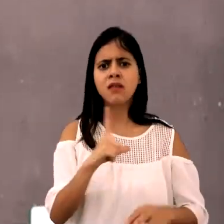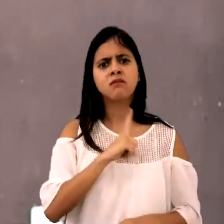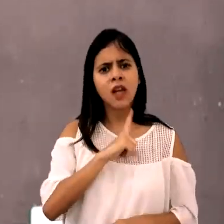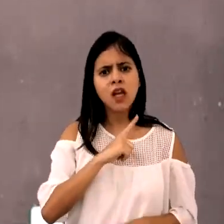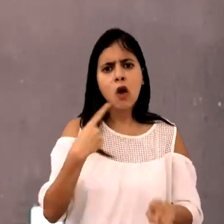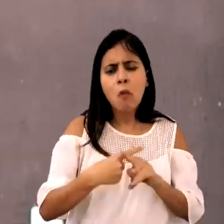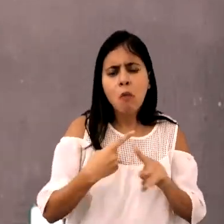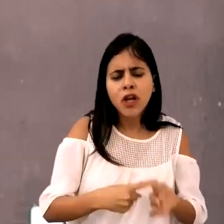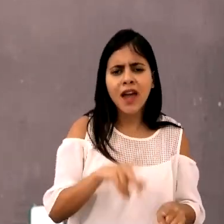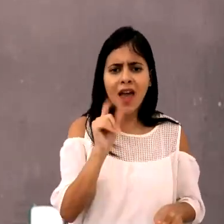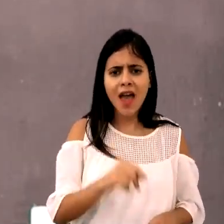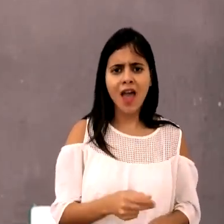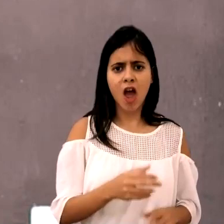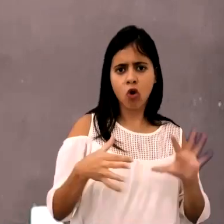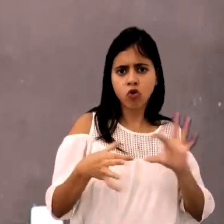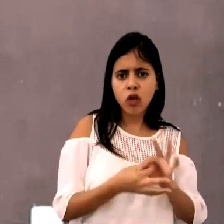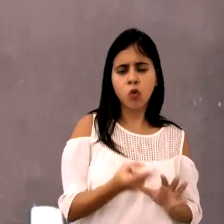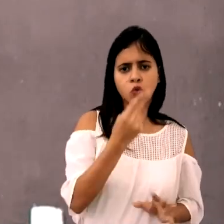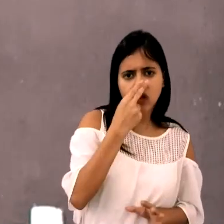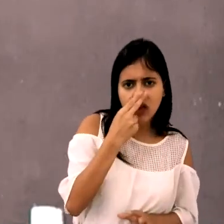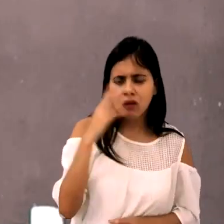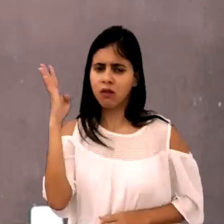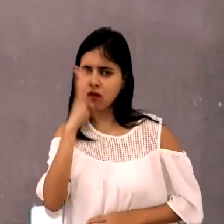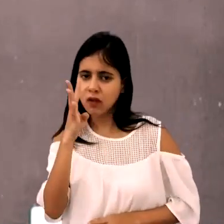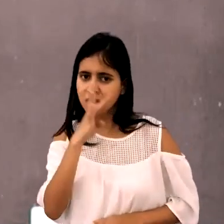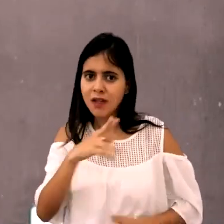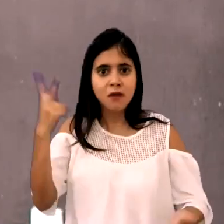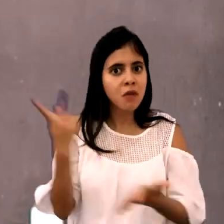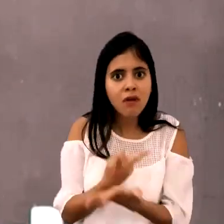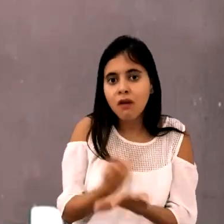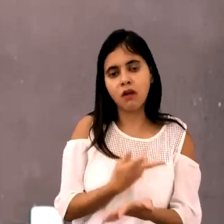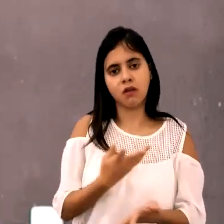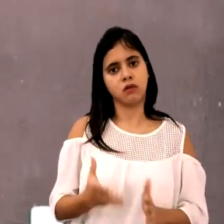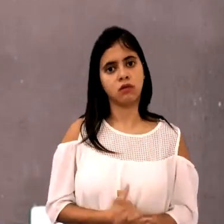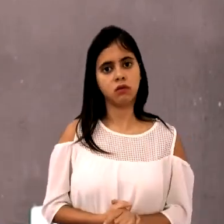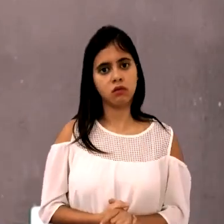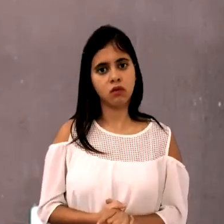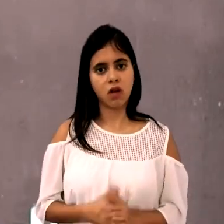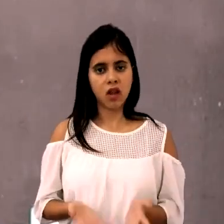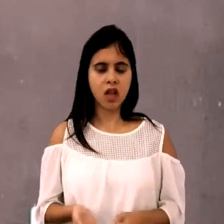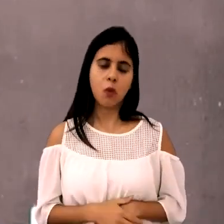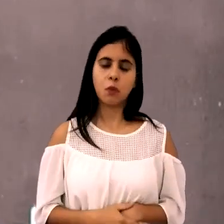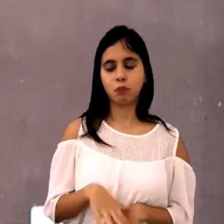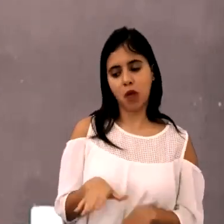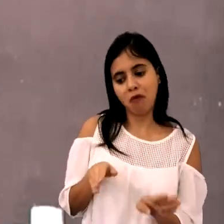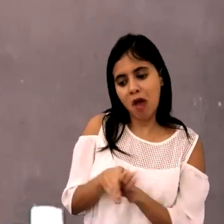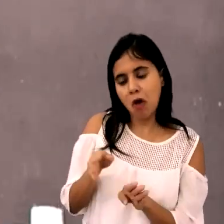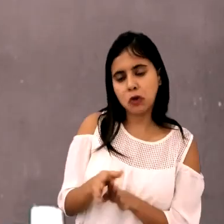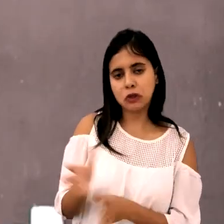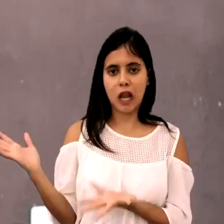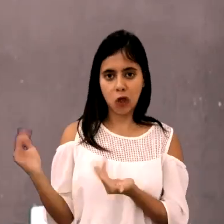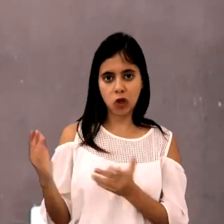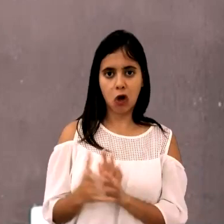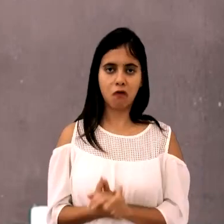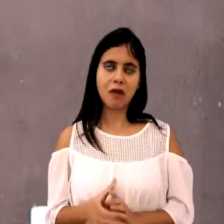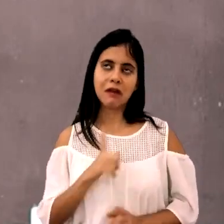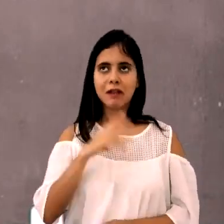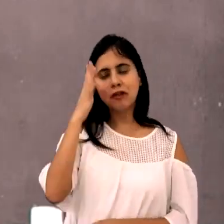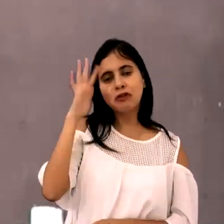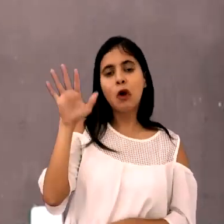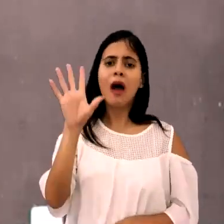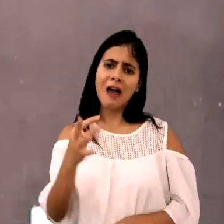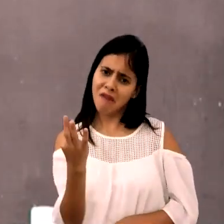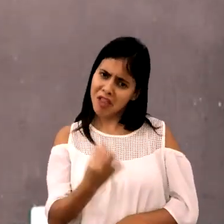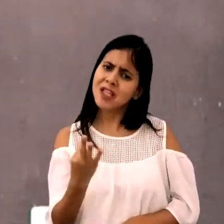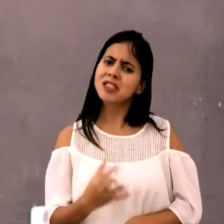coisa. Por quê? É um crente com descrente, é assim que acontece. Então não venha pegar um jovem cheio de sonho e dizer para ele, vai